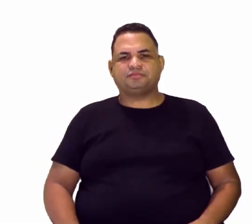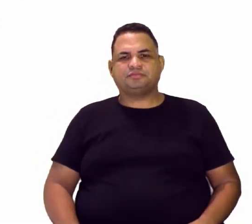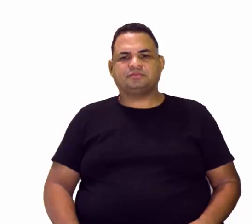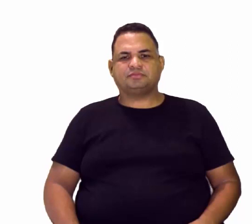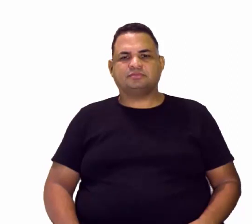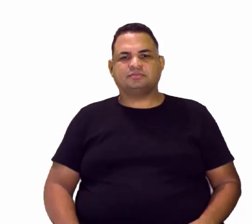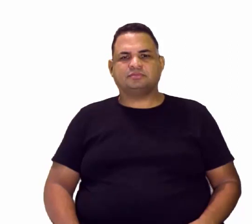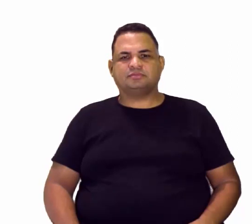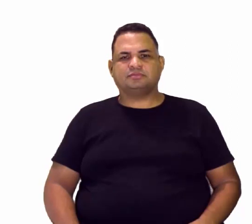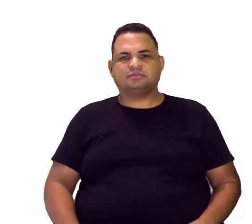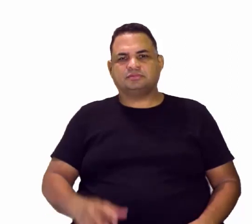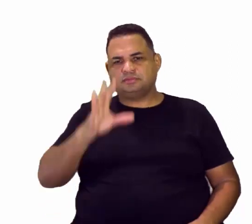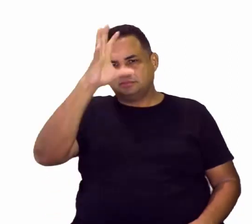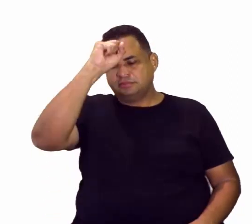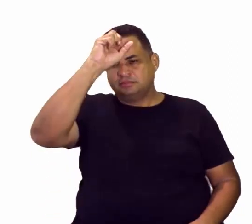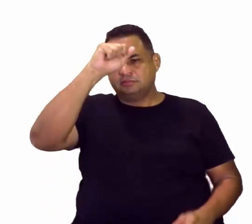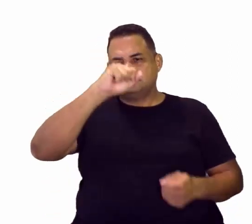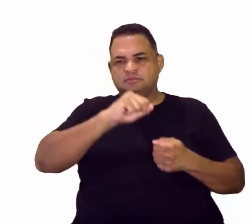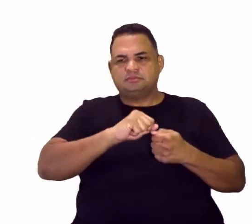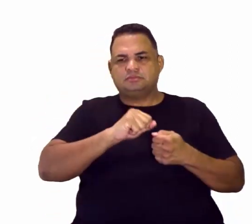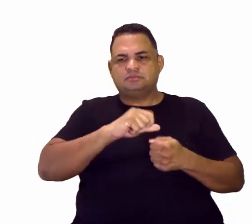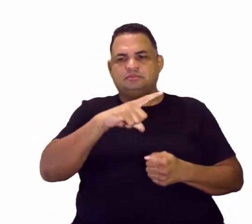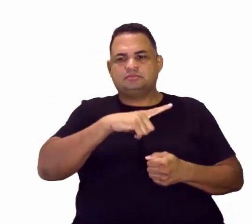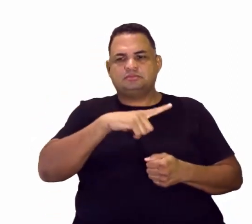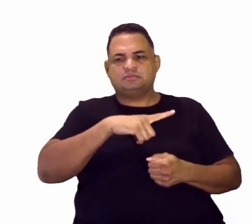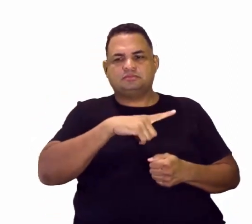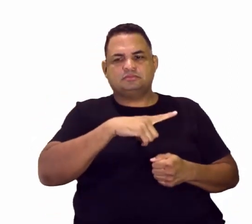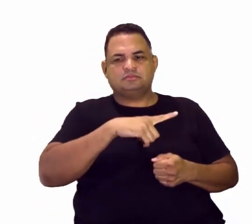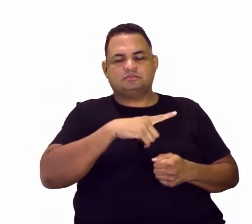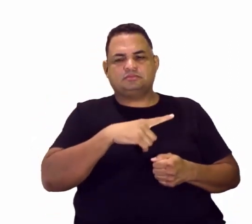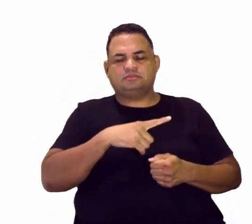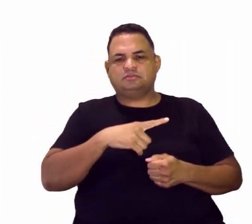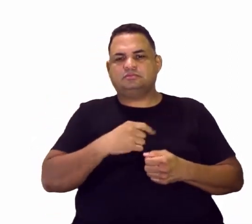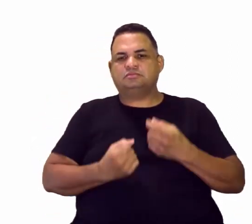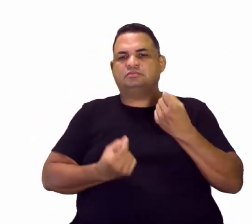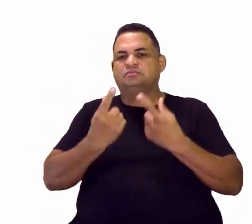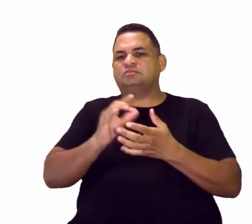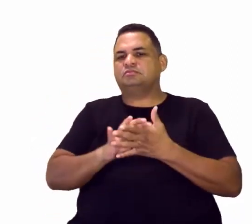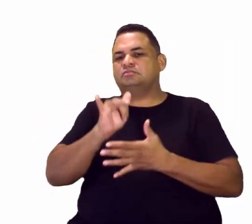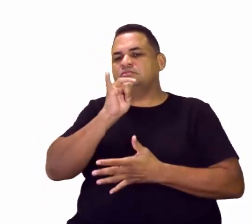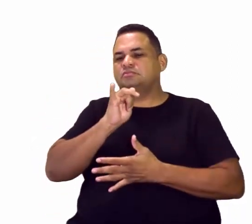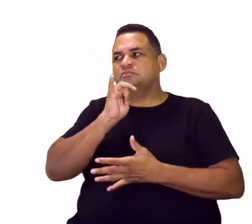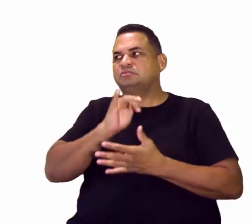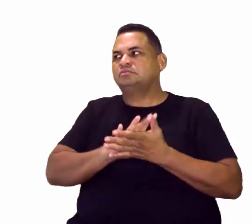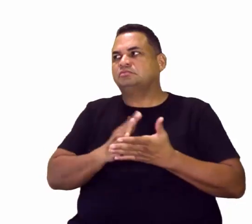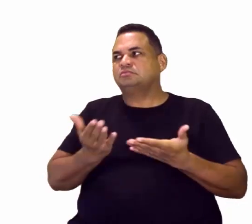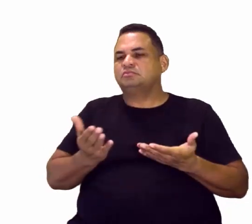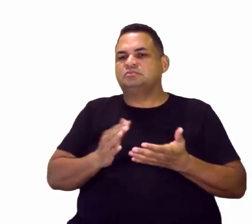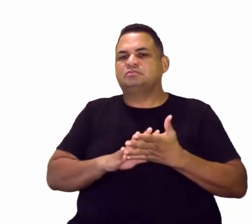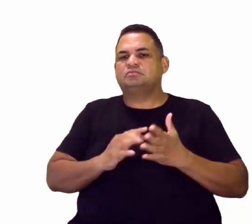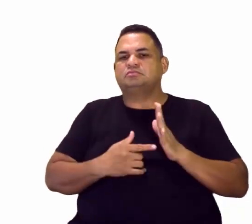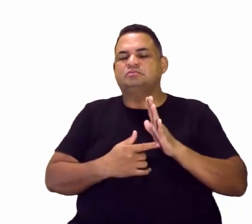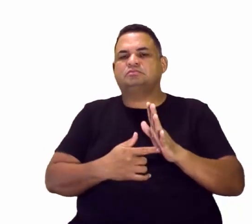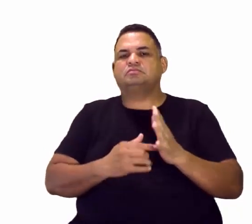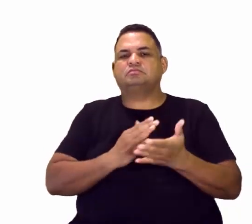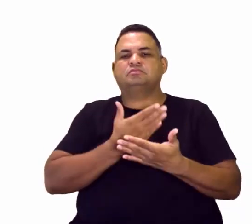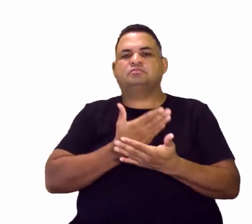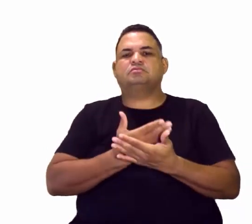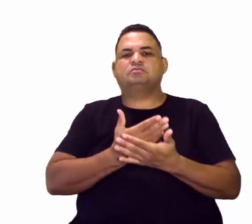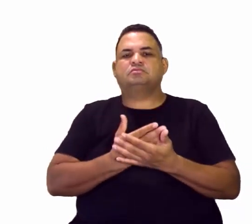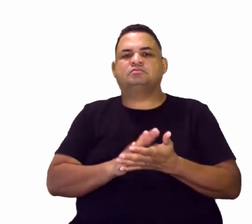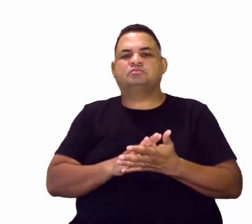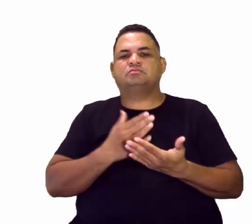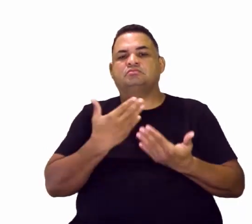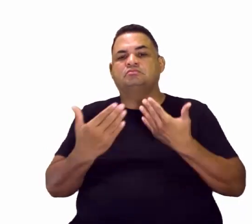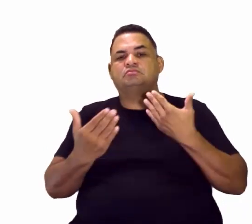Então, aqui no Aprender Fazendo, a gente tem alguns exemplos que traz para a aula, para a gente poder debater e